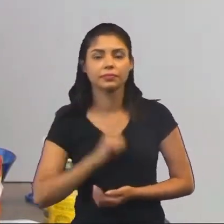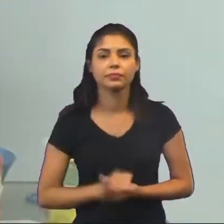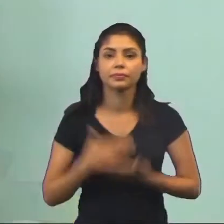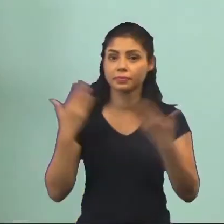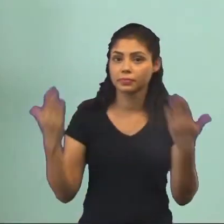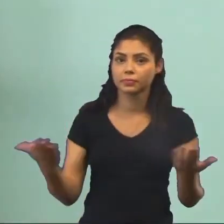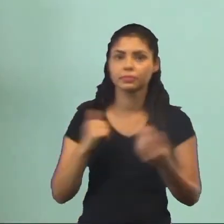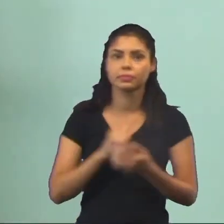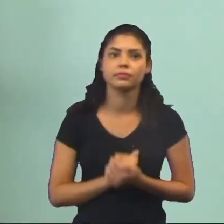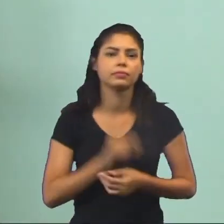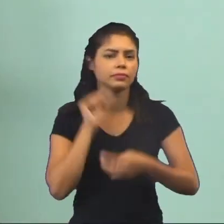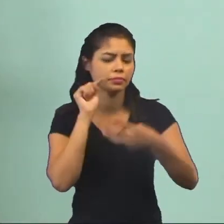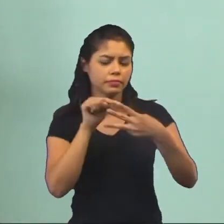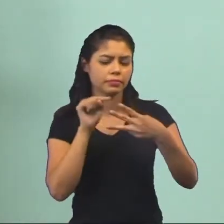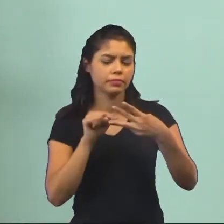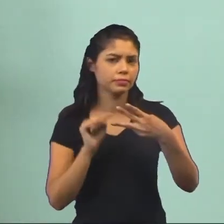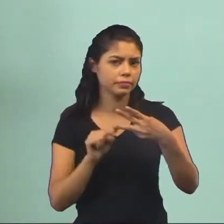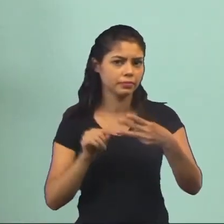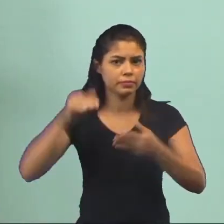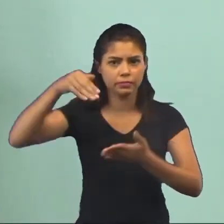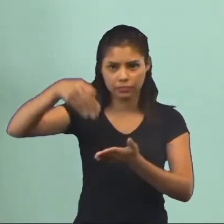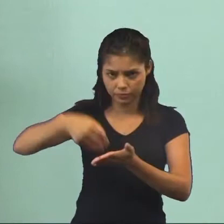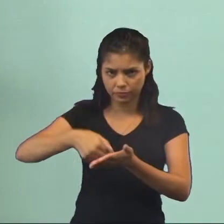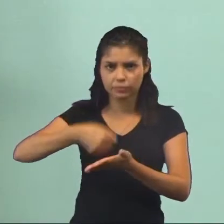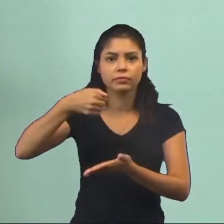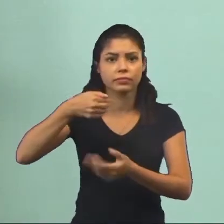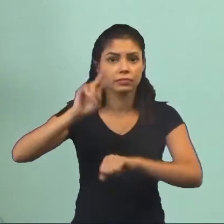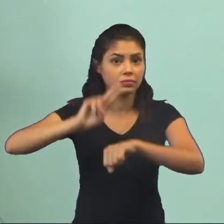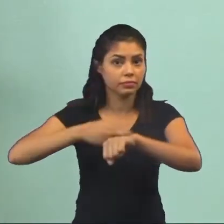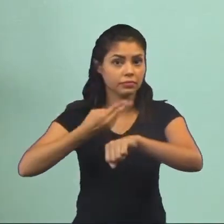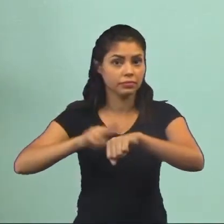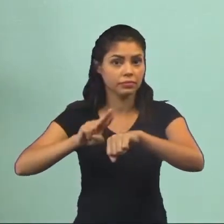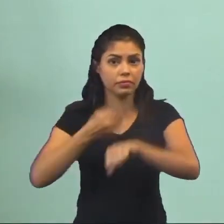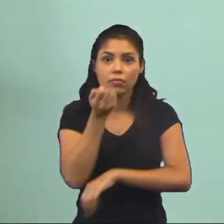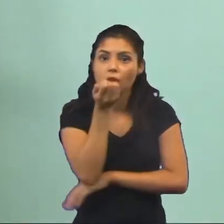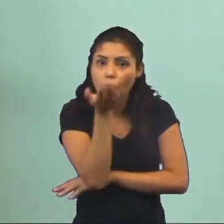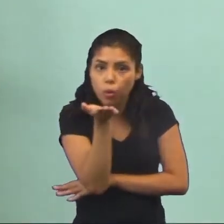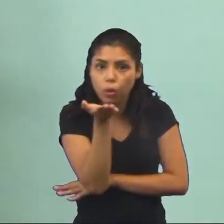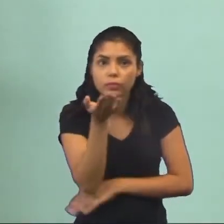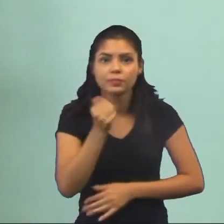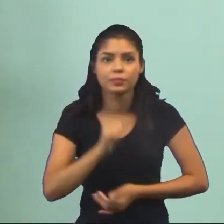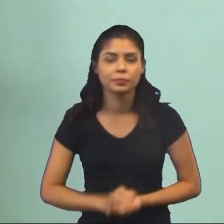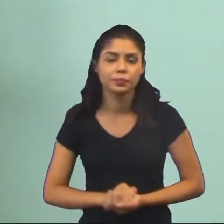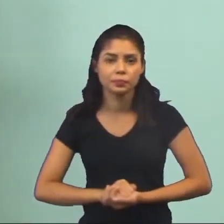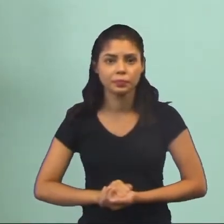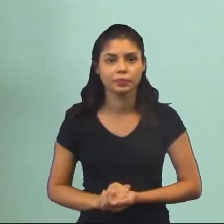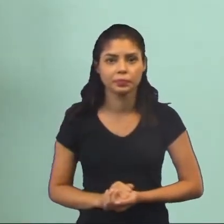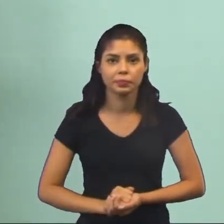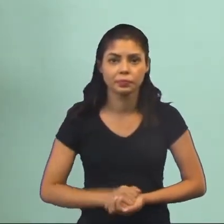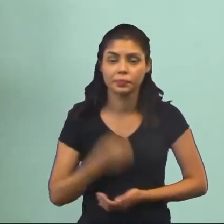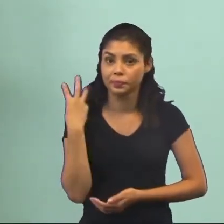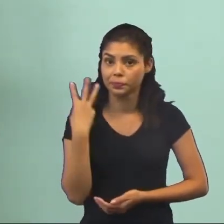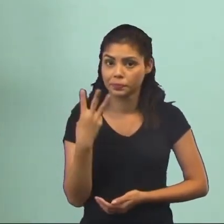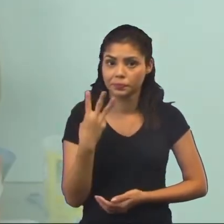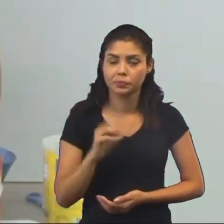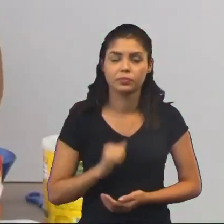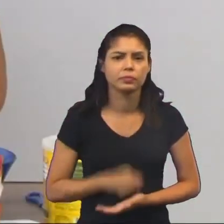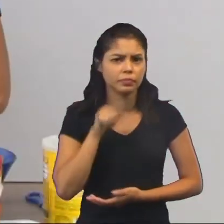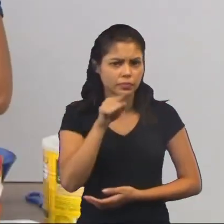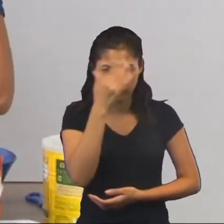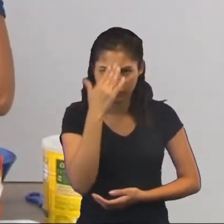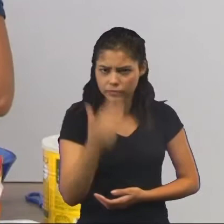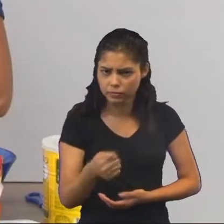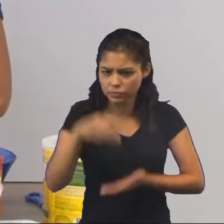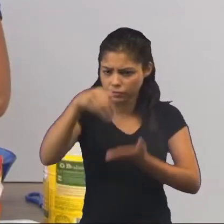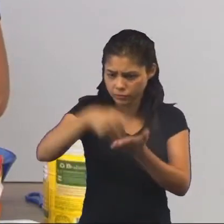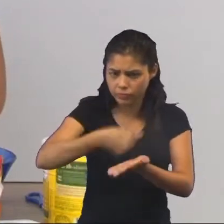Então, 3 colheres de sopa de achocolatado em pó. 3 colheres de sopa. Vocês sabem